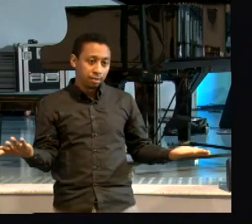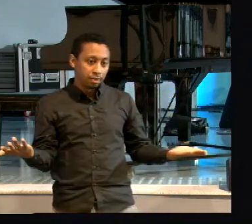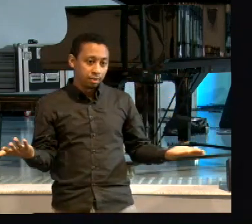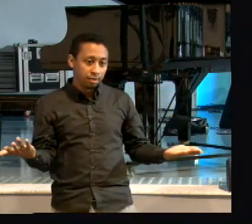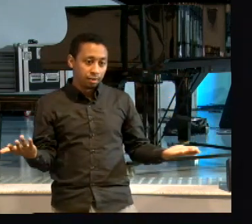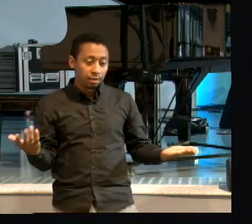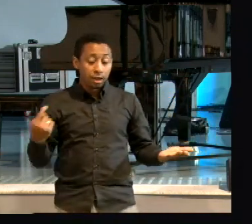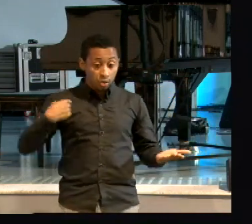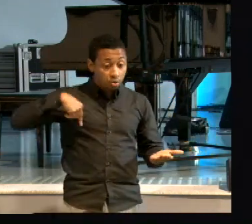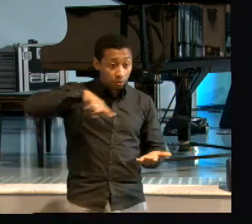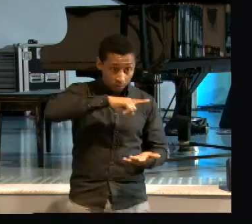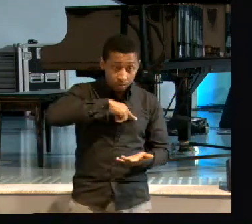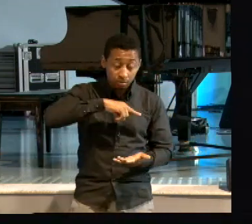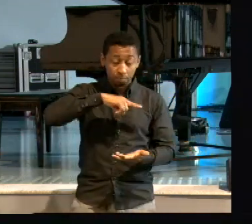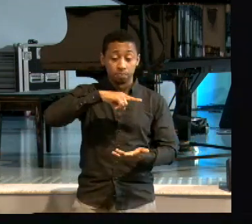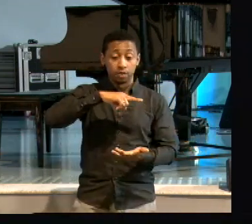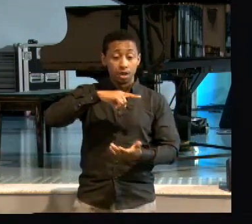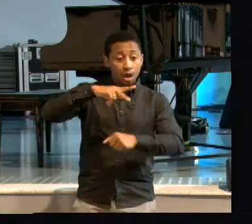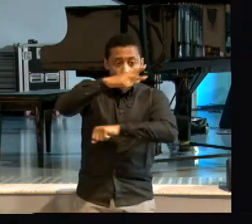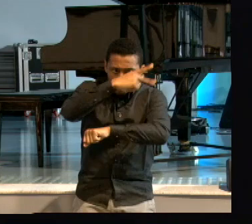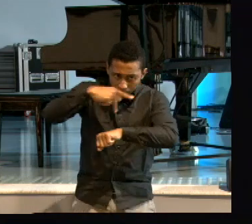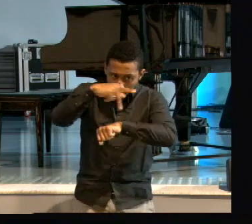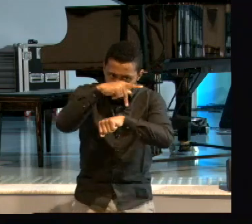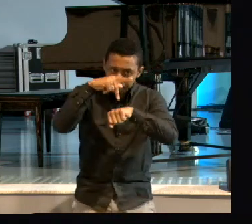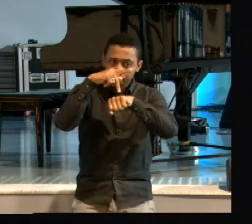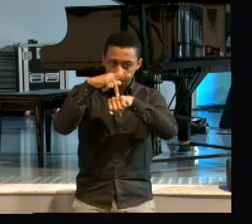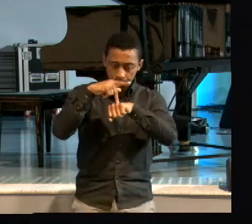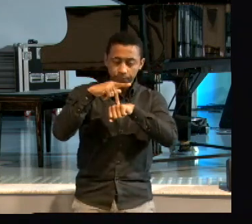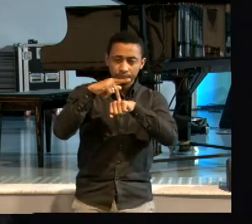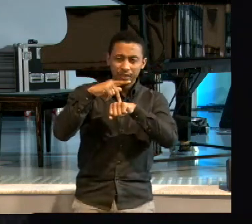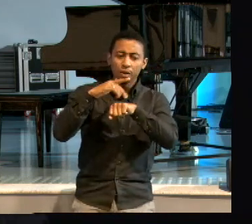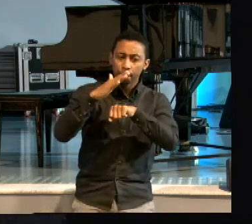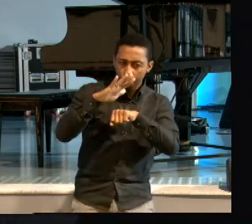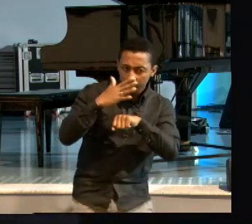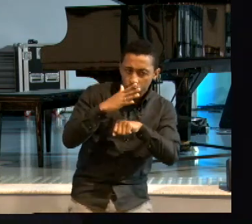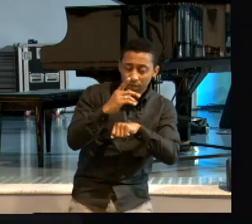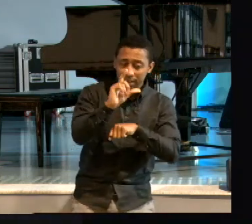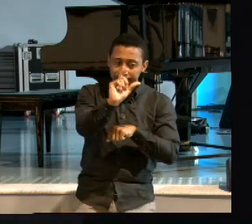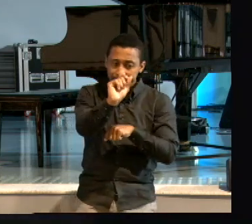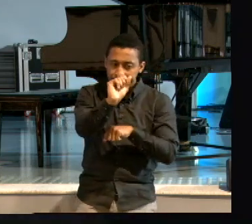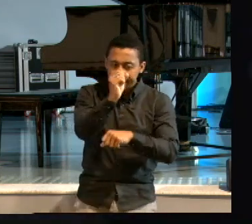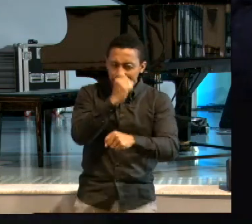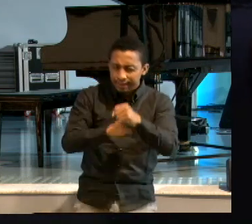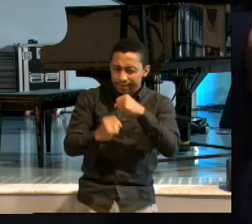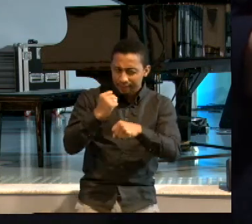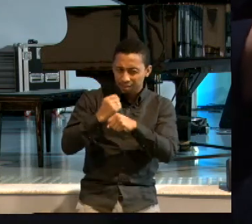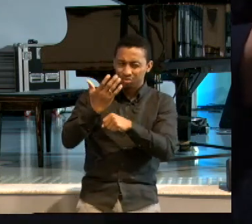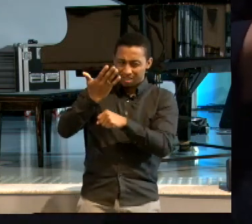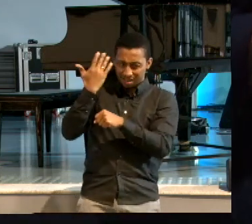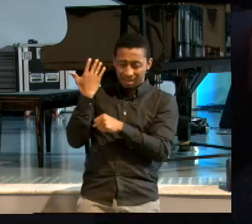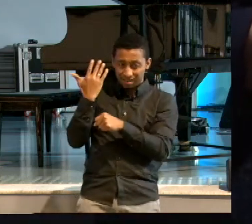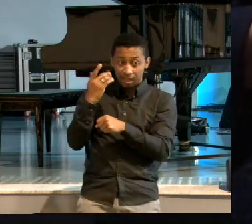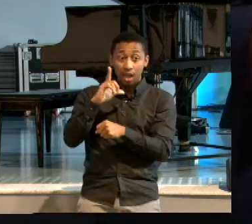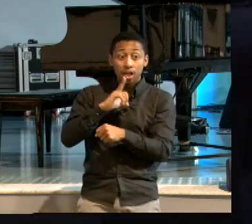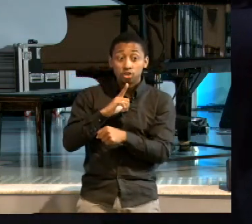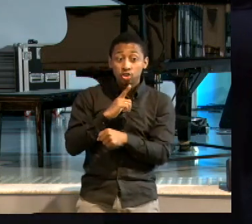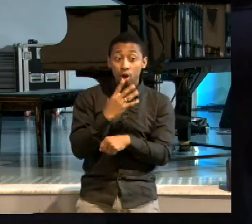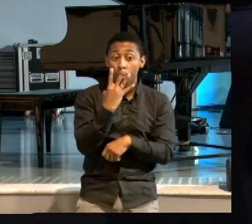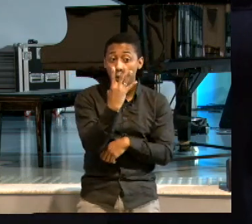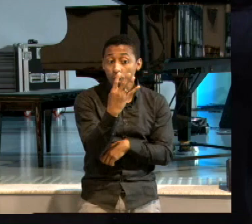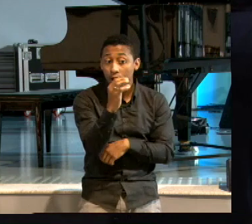Nós somos uma nação, de acordo com o último censo, quase 10 anos atrás, já éramos 40 milhões de evangélicos.